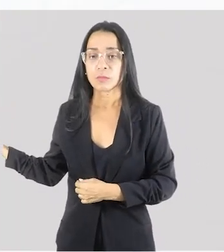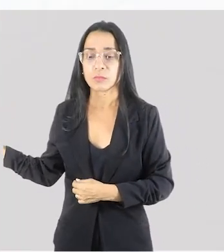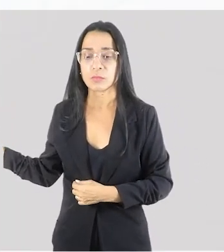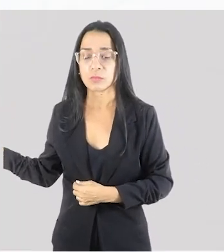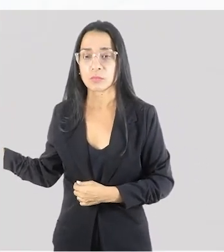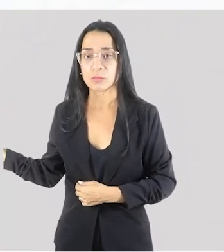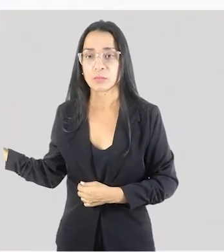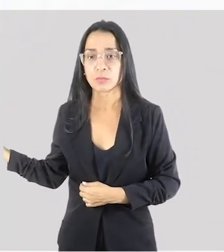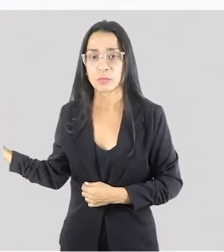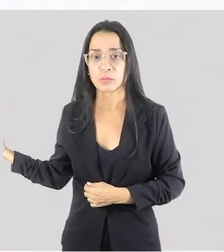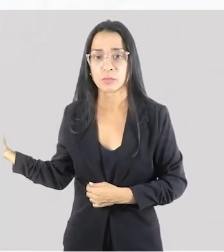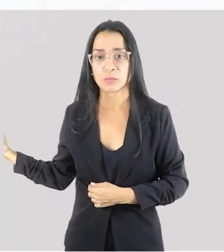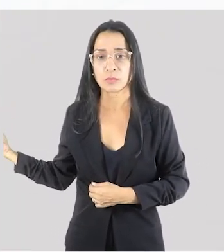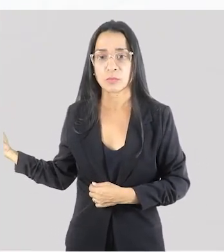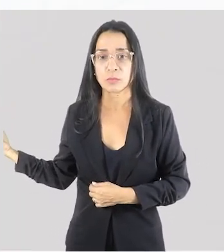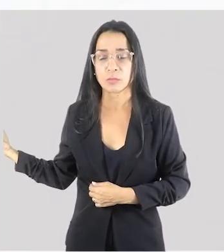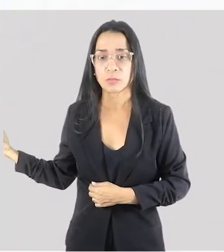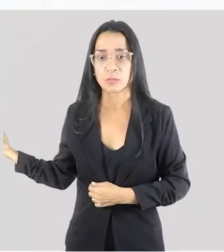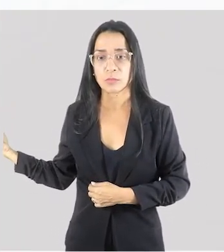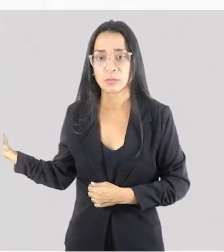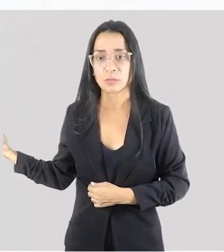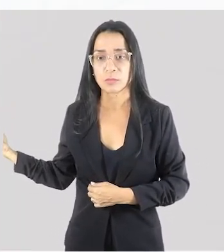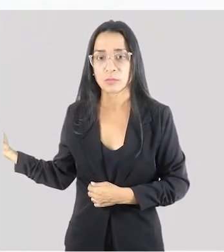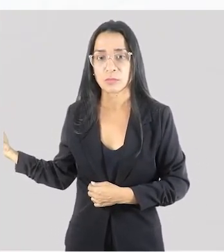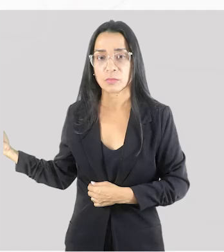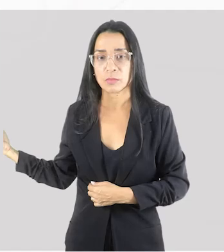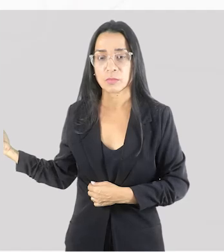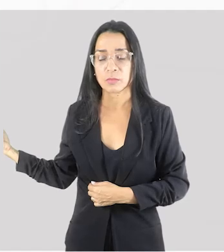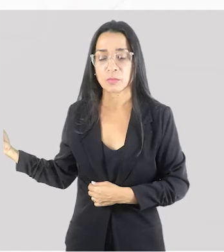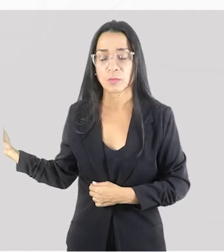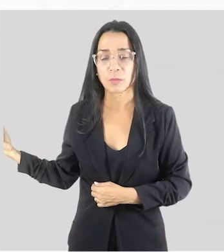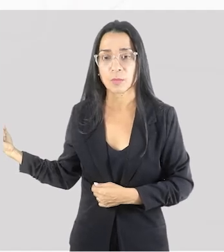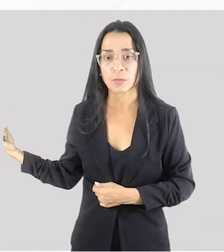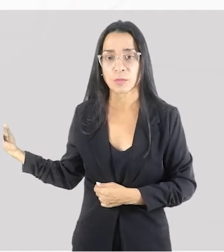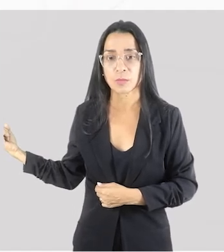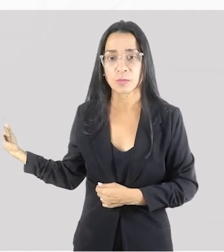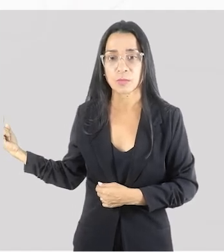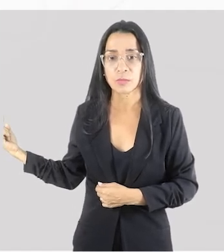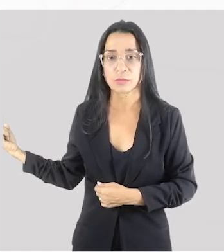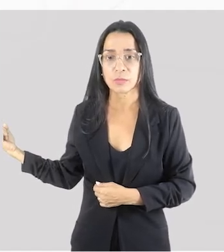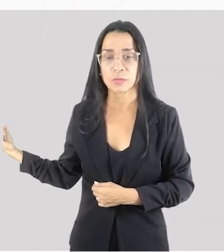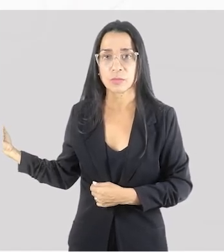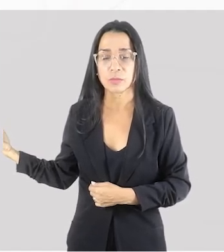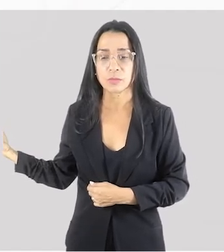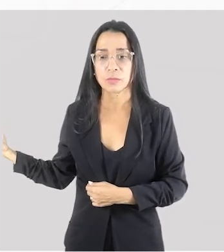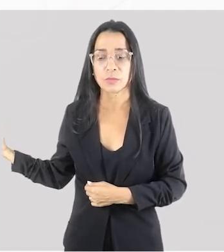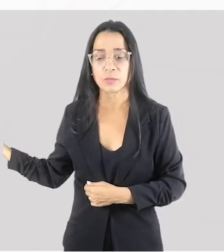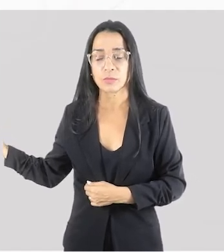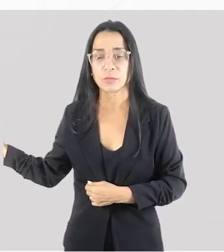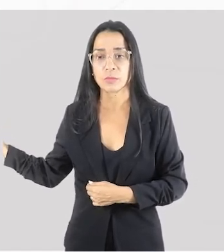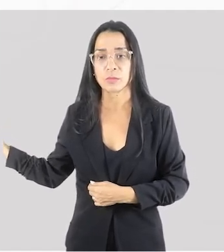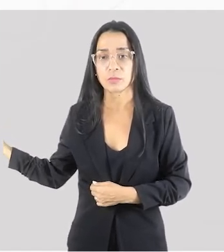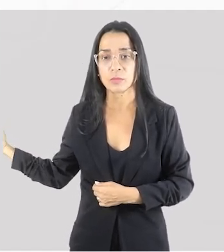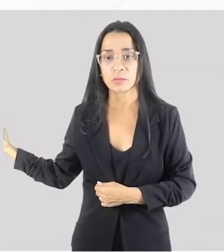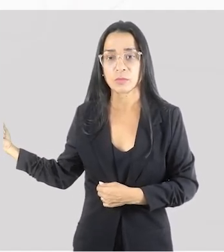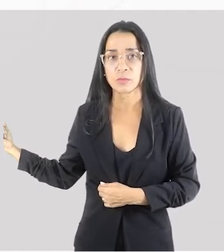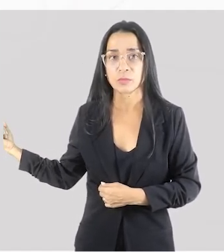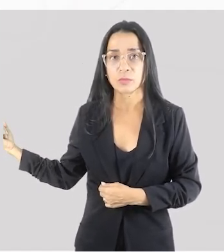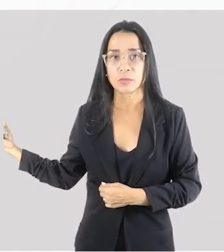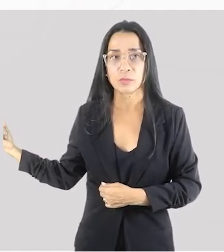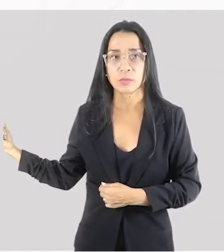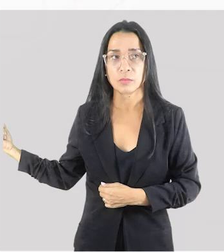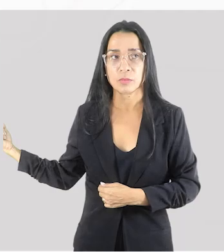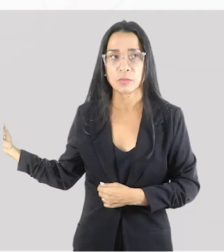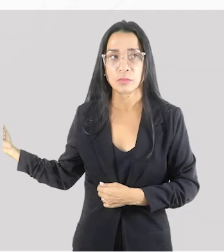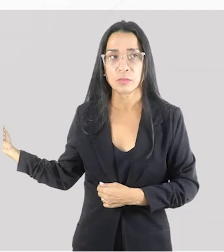que representa a gametogênese humana, assinale a alternativa que indica corretamente as relações de números e